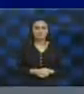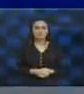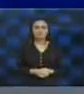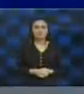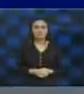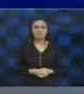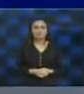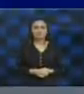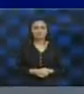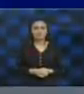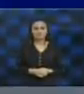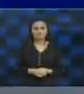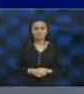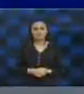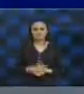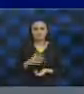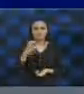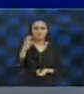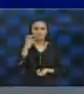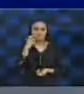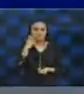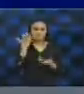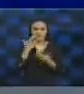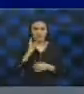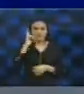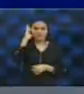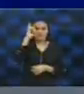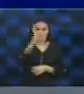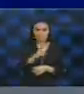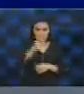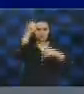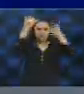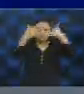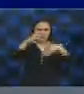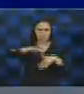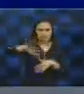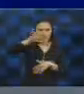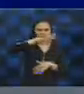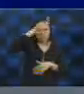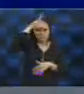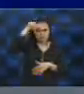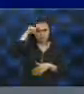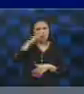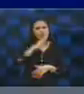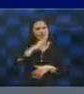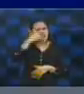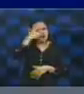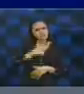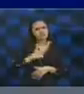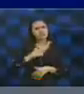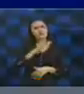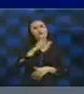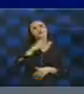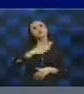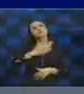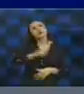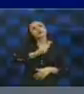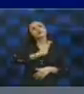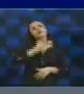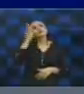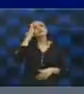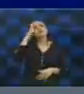Eu quero dizer ao povo da cidade de Manaus, que me conhece, que sabe como é minha vida, que sabe a experiência que eu